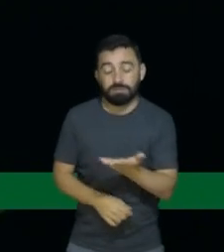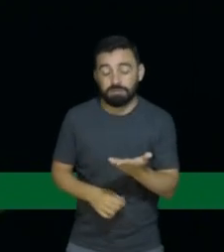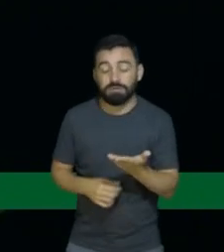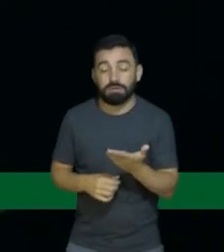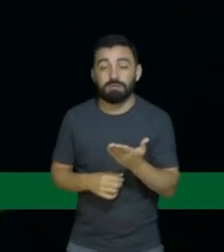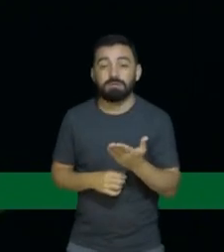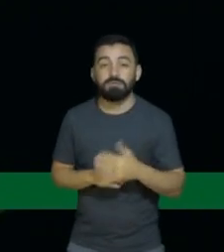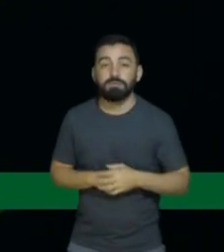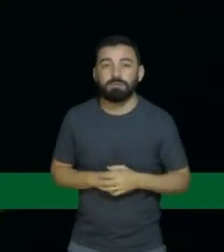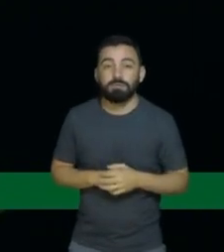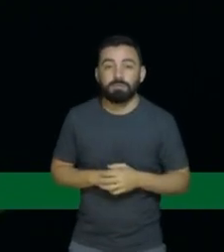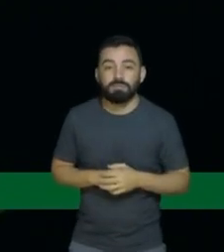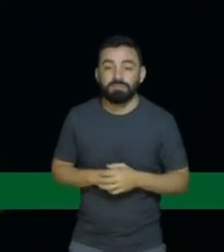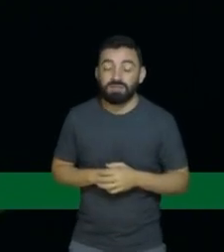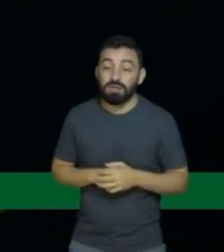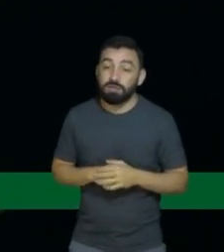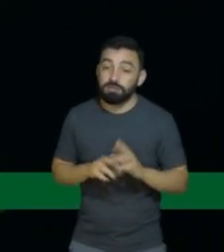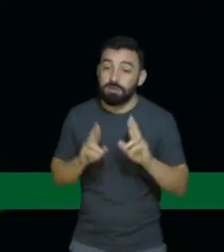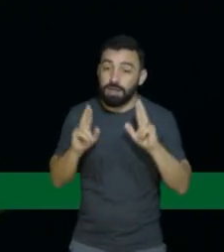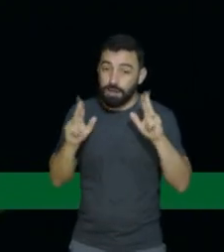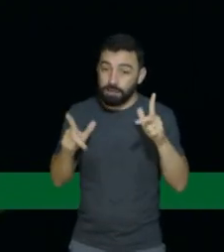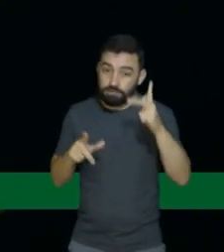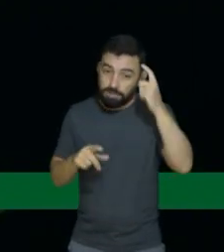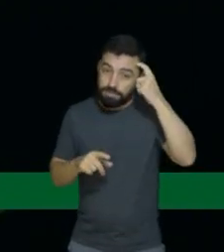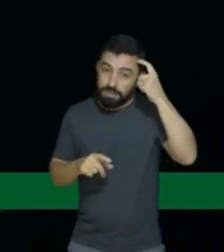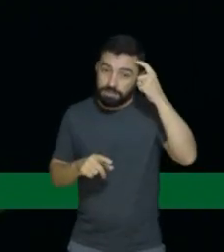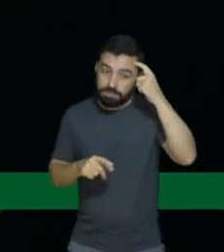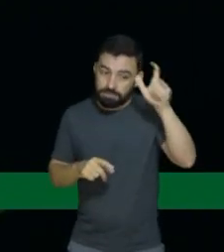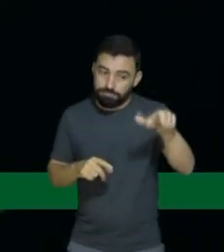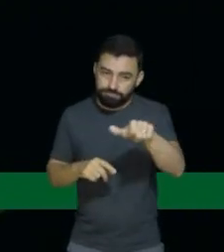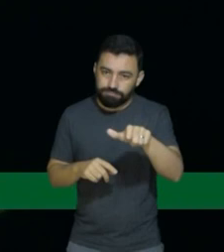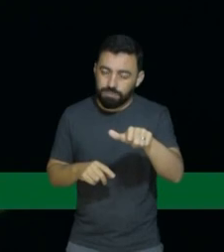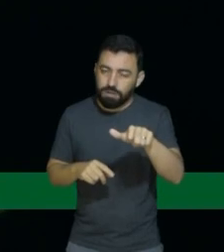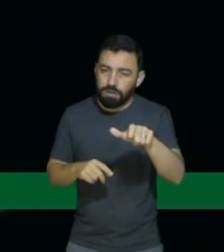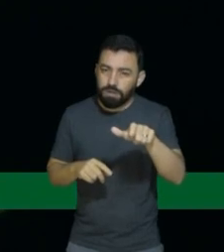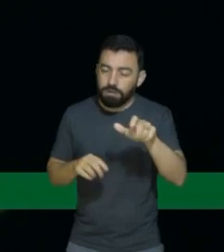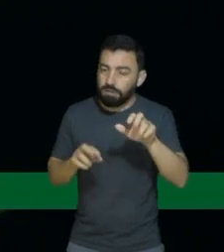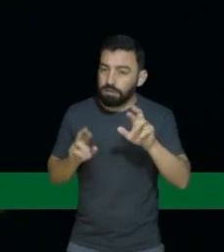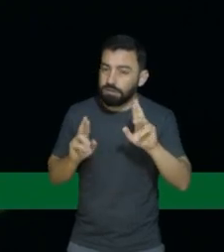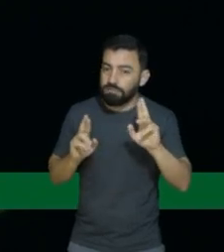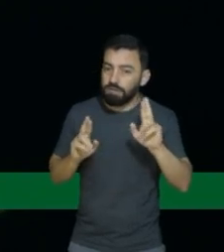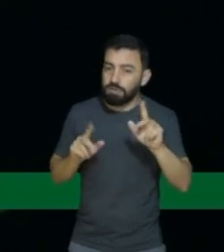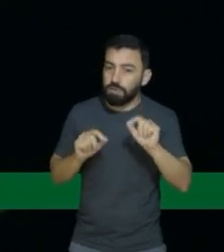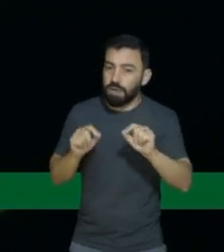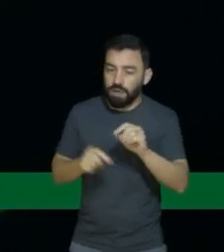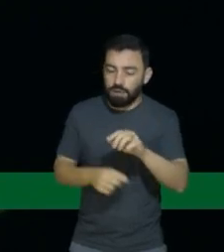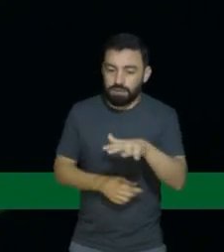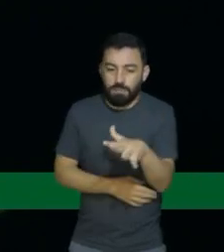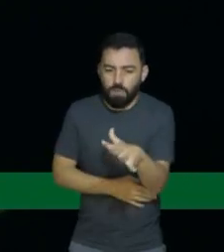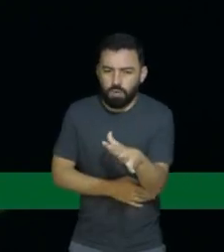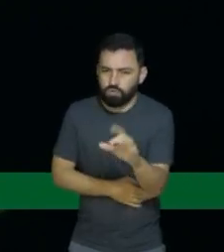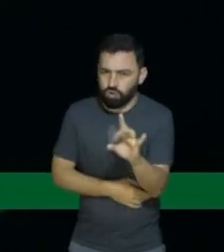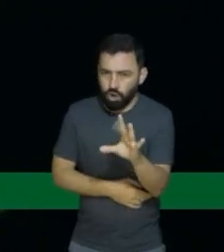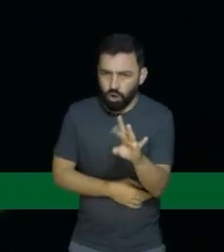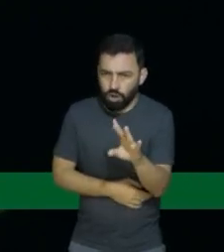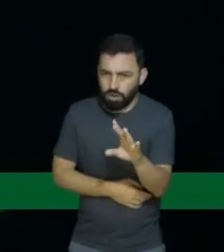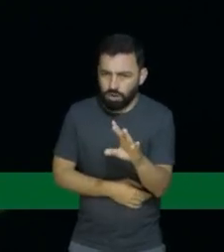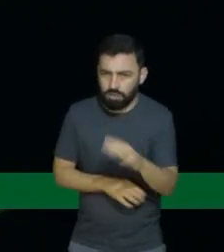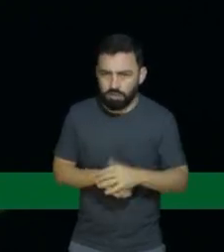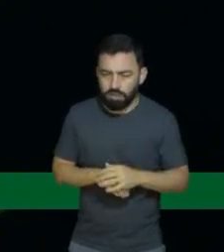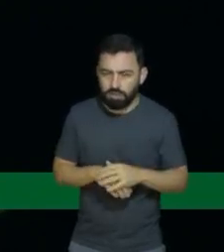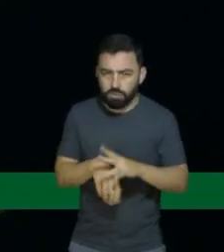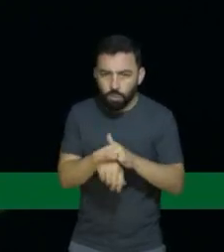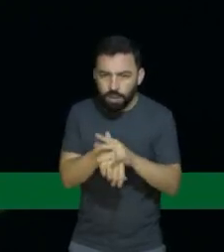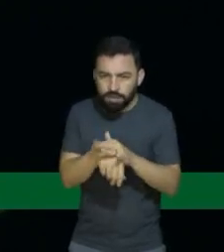ao contrário do que muitos pensam Parkinson não se resume a tremores e não é só uma doença